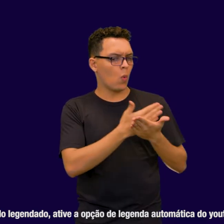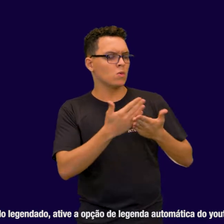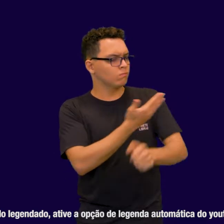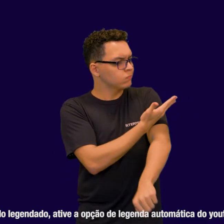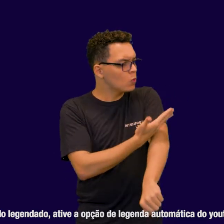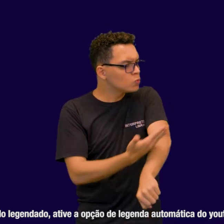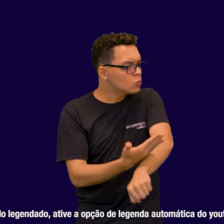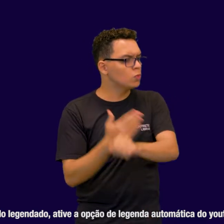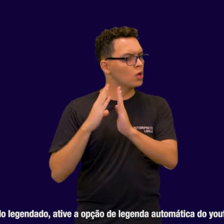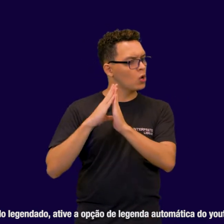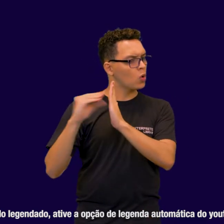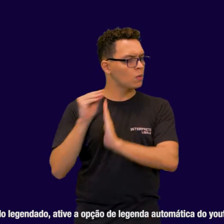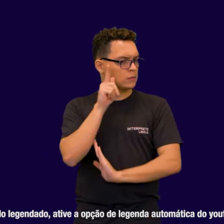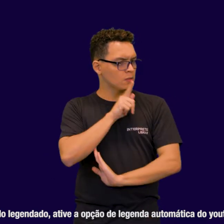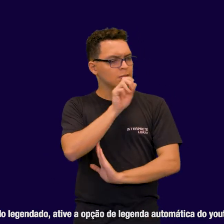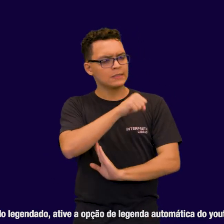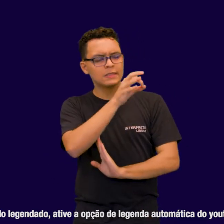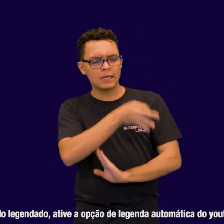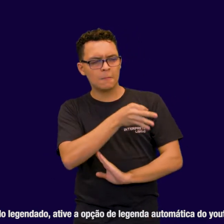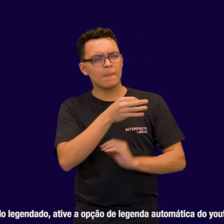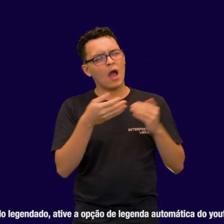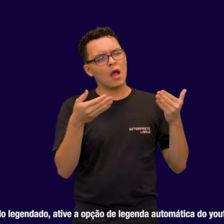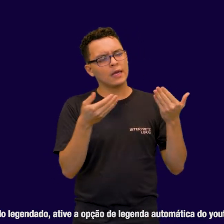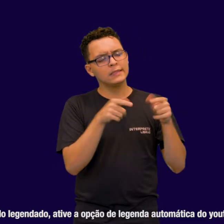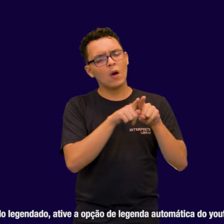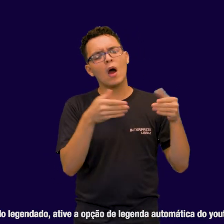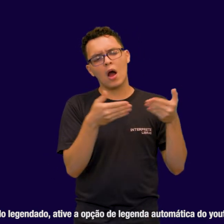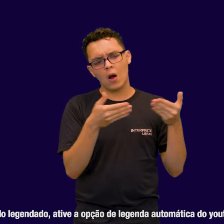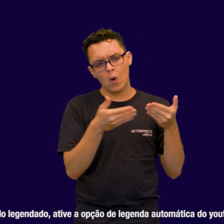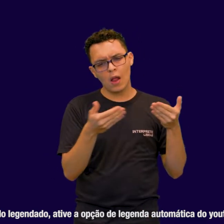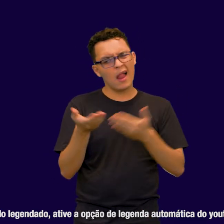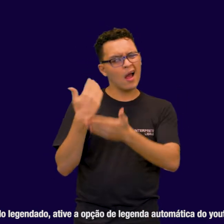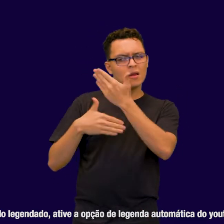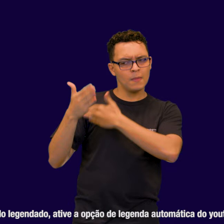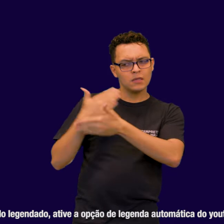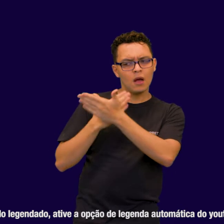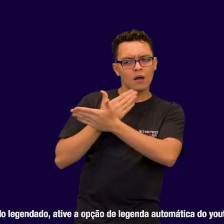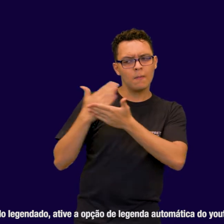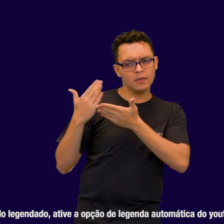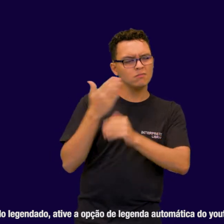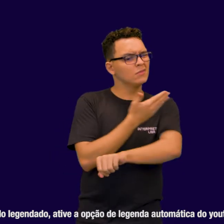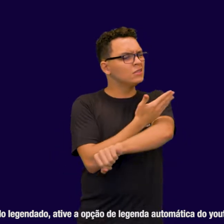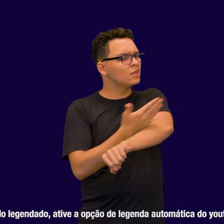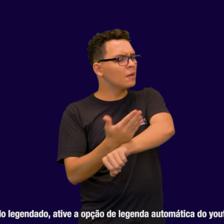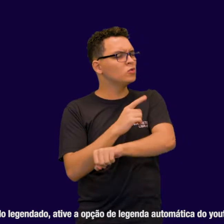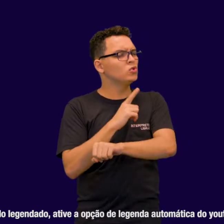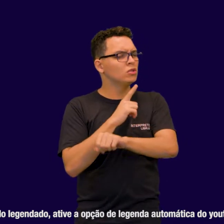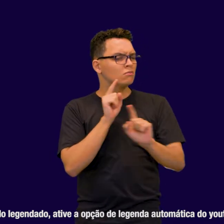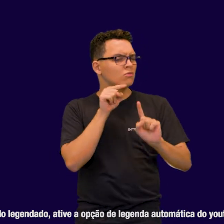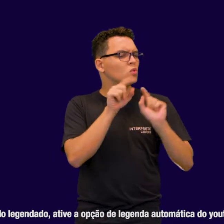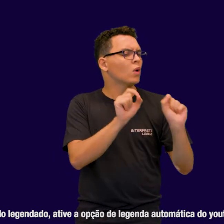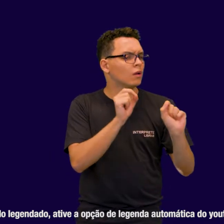veio importado dos Estados Unidos, né? Nesse primeiro momento, desse primeiro movimento, esse hábito, ele estava ligado a quê?